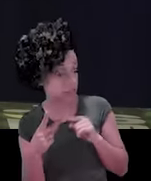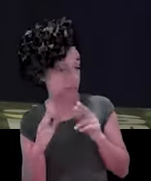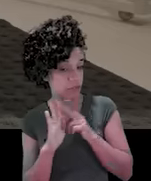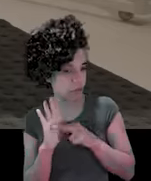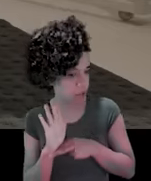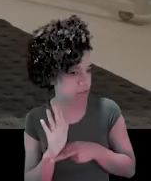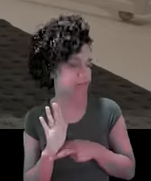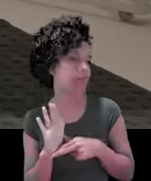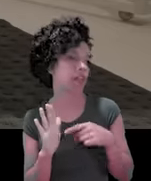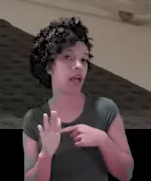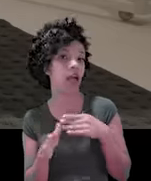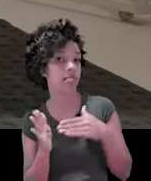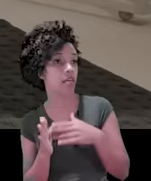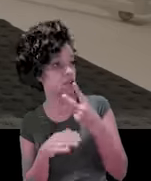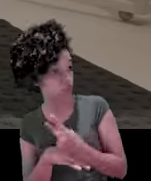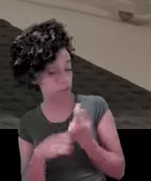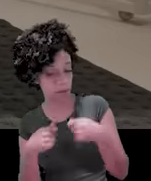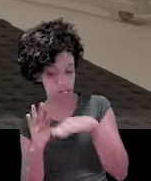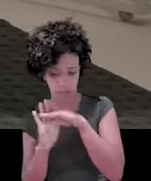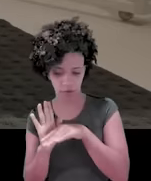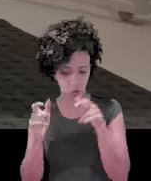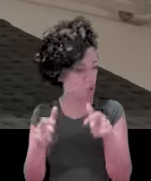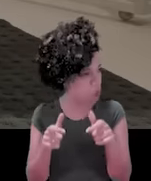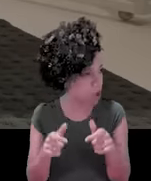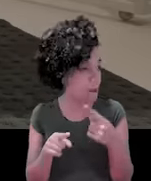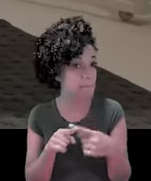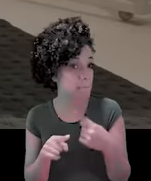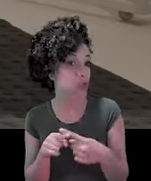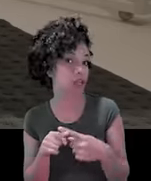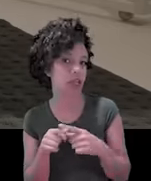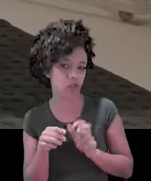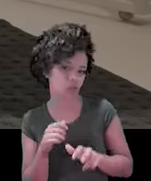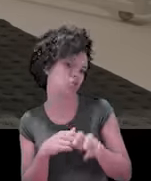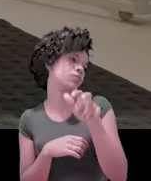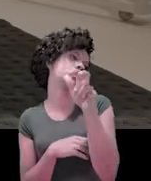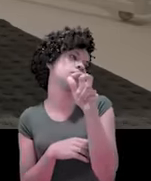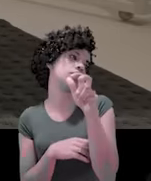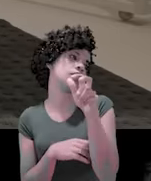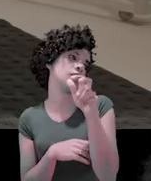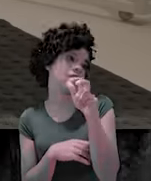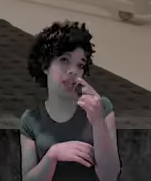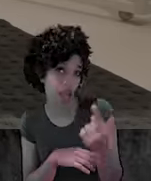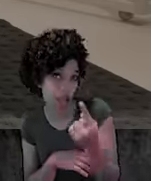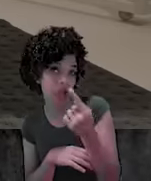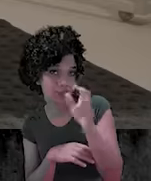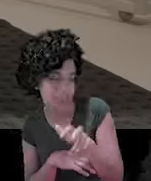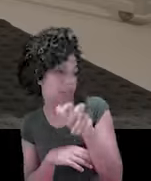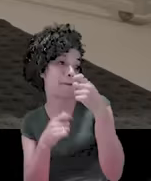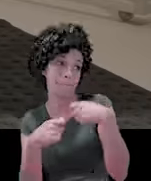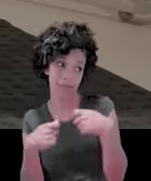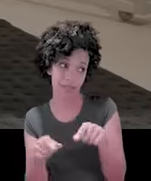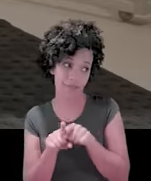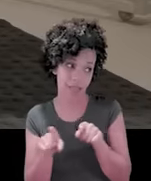eu eu botei assim até as duas horas eu tenho que definir onde vai ser o lugar porque porque a gente subir uma serra além de ser no alto da serra